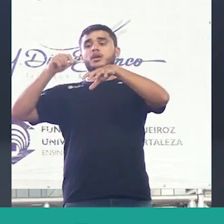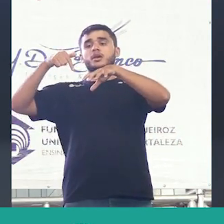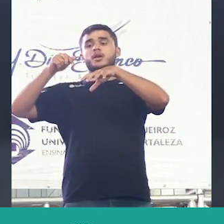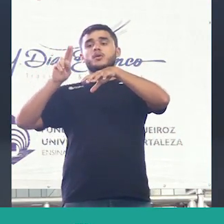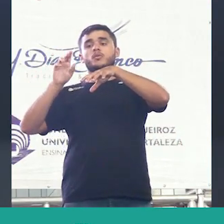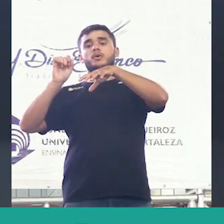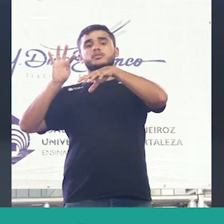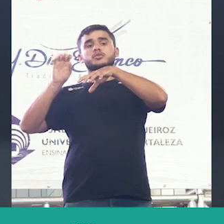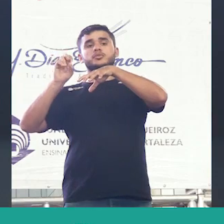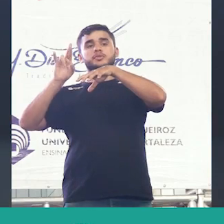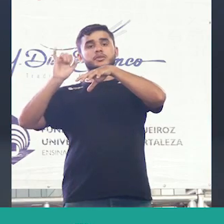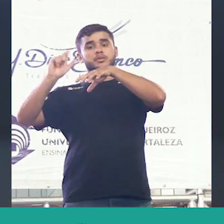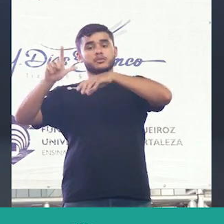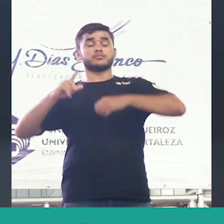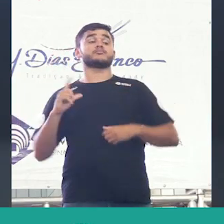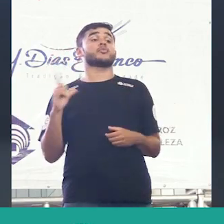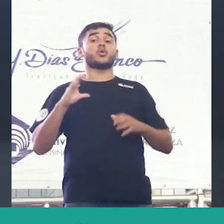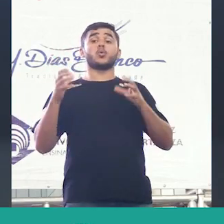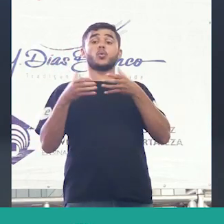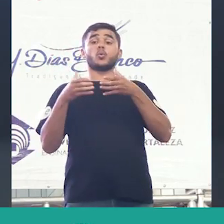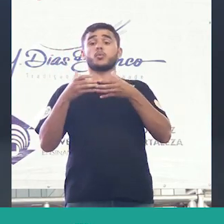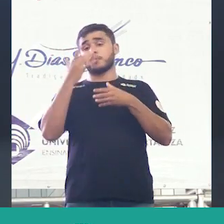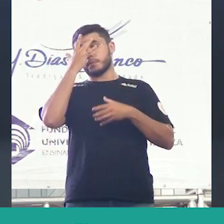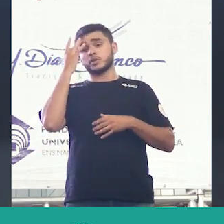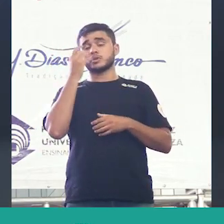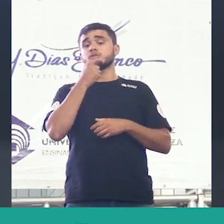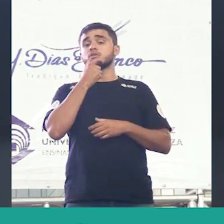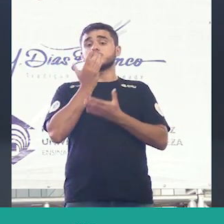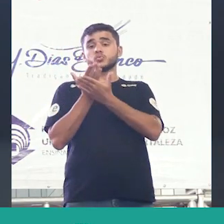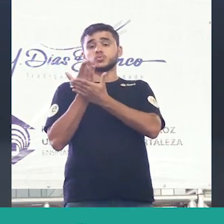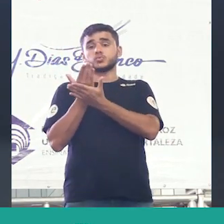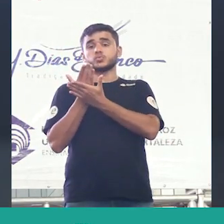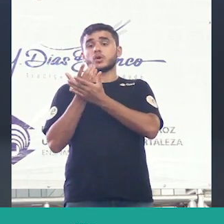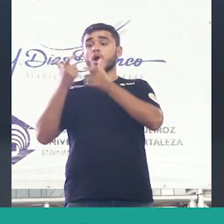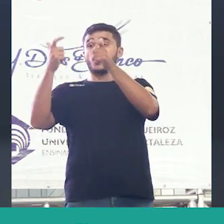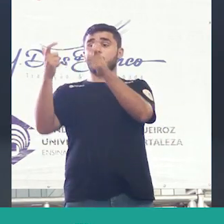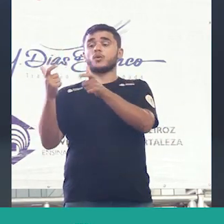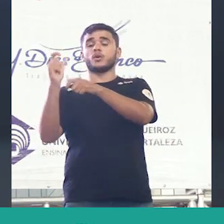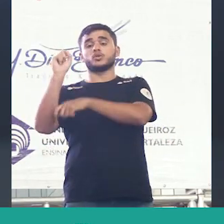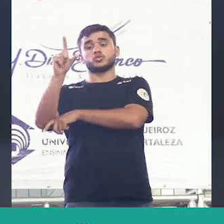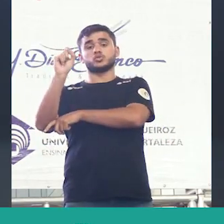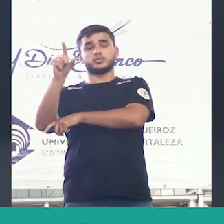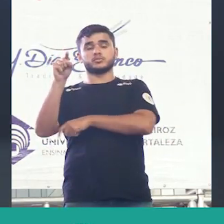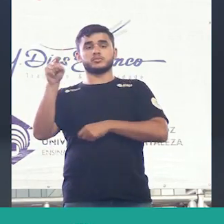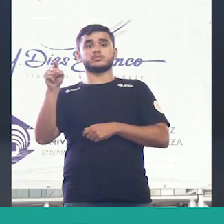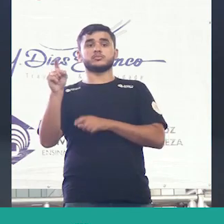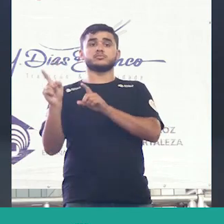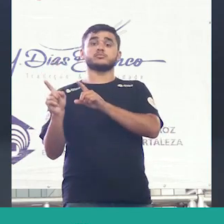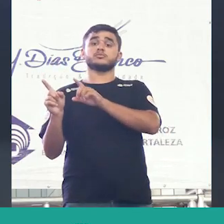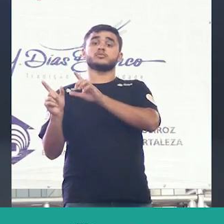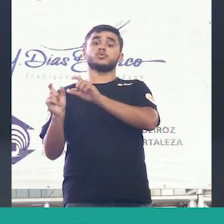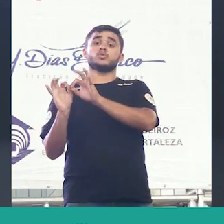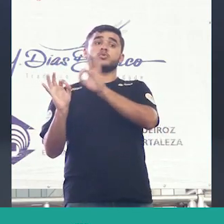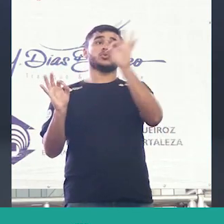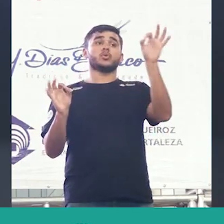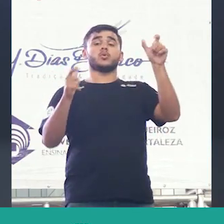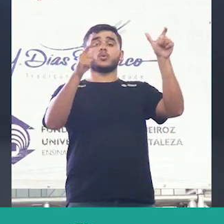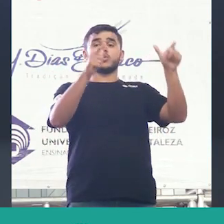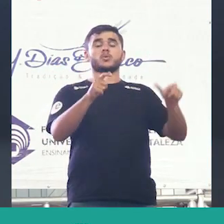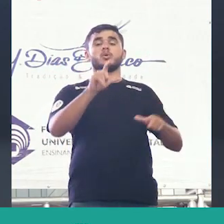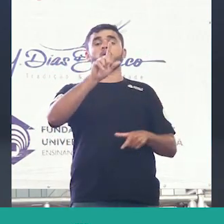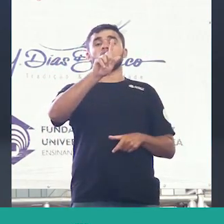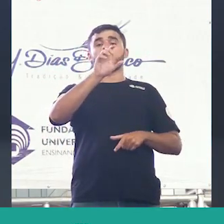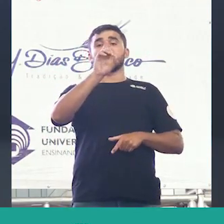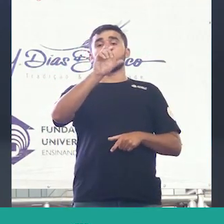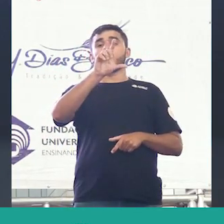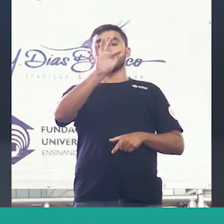inglesa dividiu-se em duas partes. A primeira destinada a estudar o eclipse em Sobral e a segunda foi para a Ilha dos Príncipes,